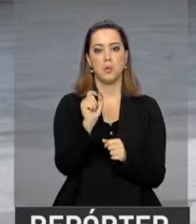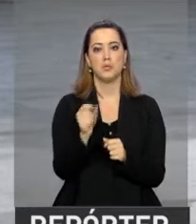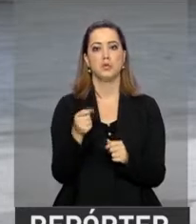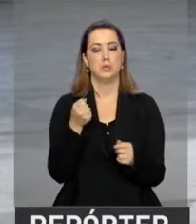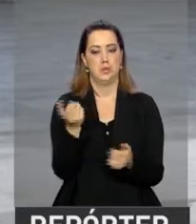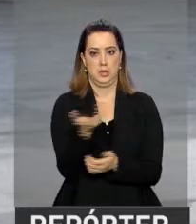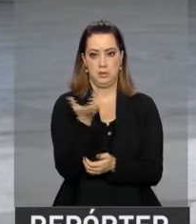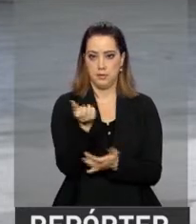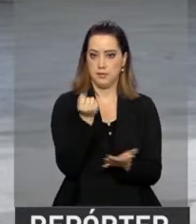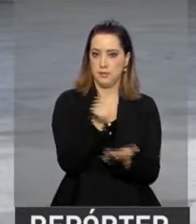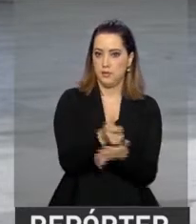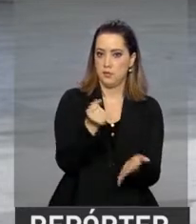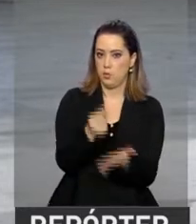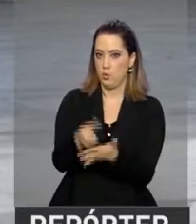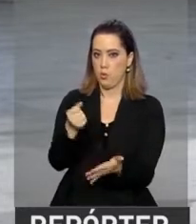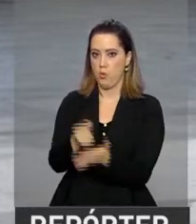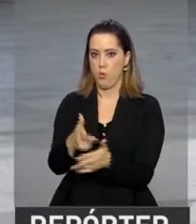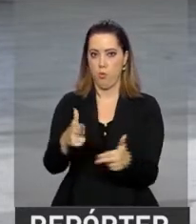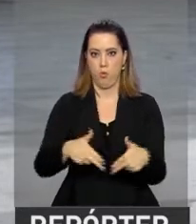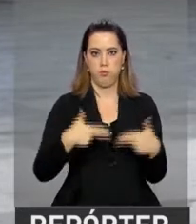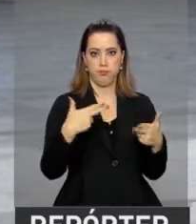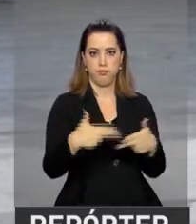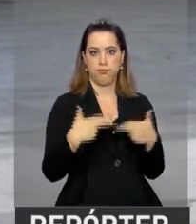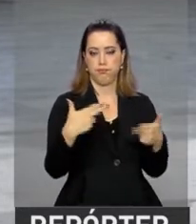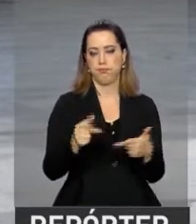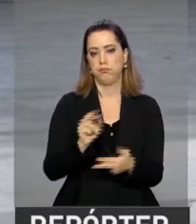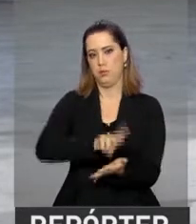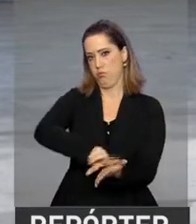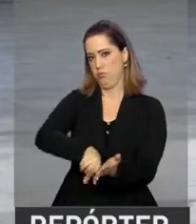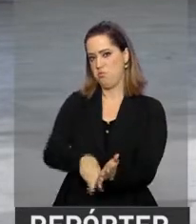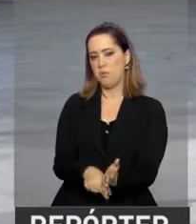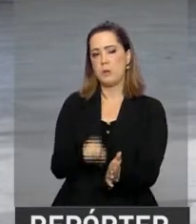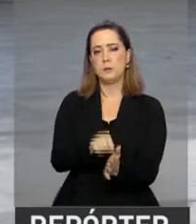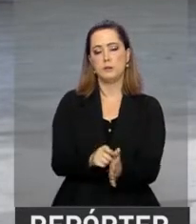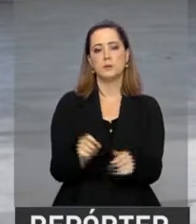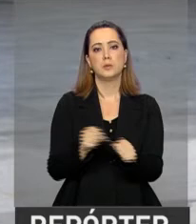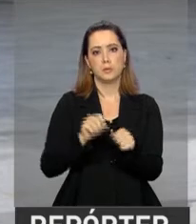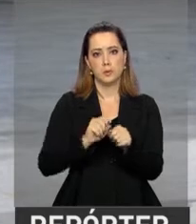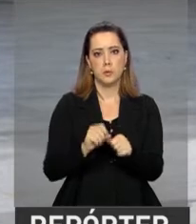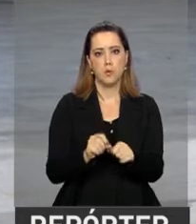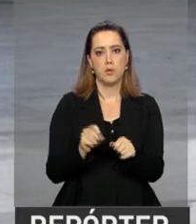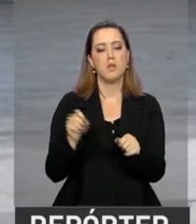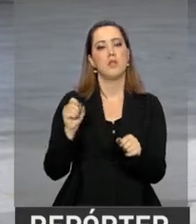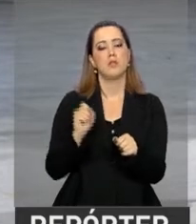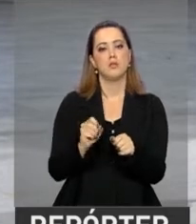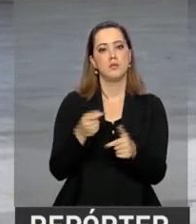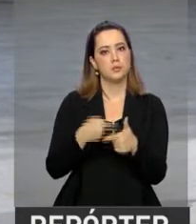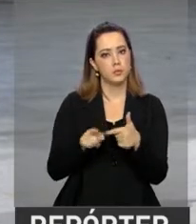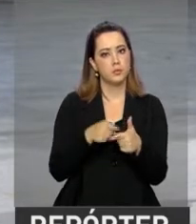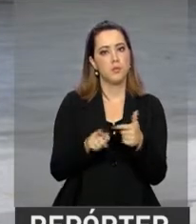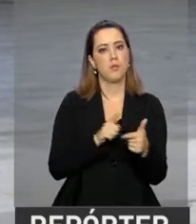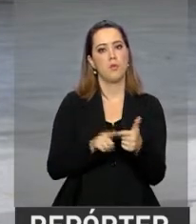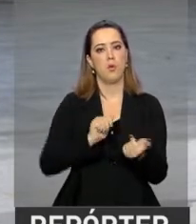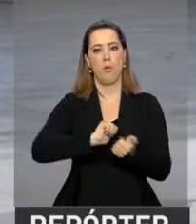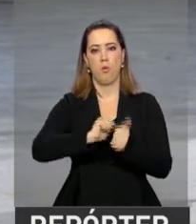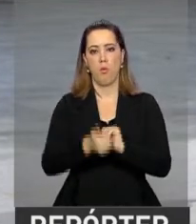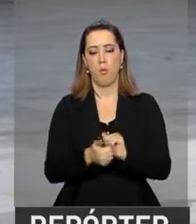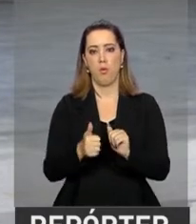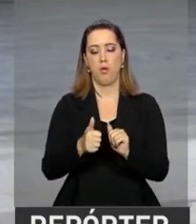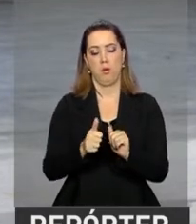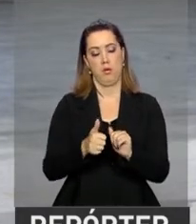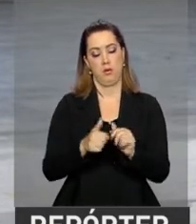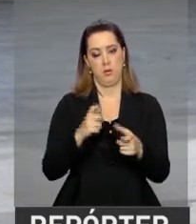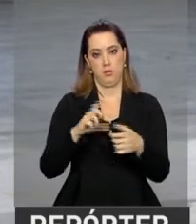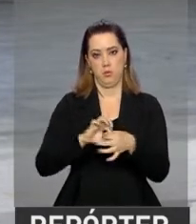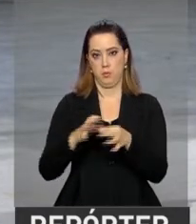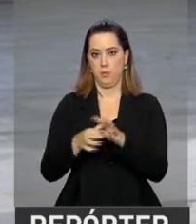executarem, para cometerem atentados durante os Jogos. Essas prisões são as primeiras realizadas no Brasil com base na lei